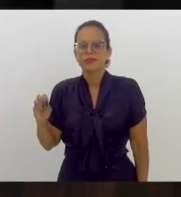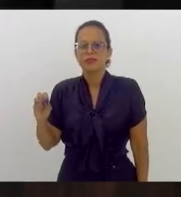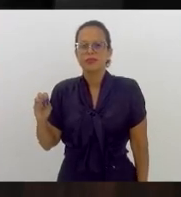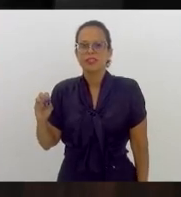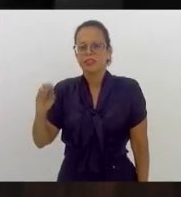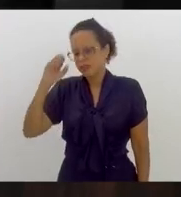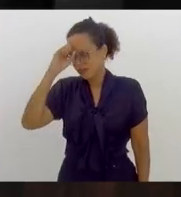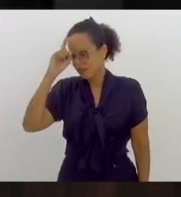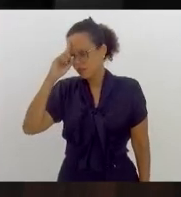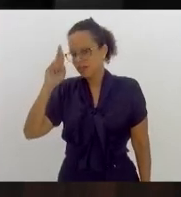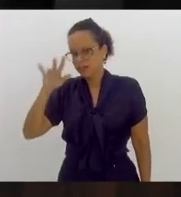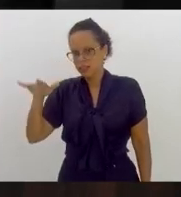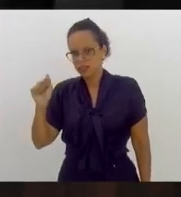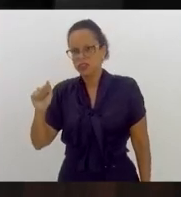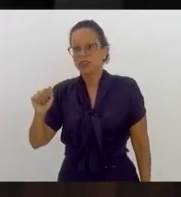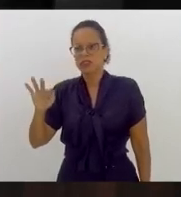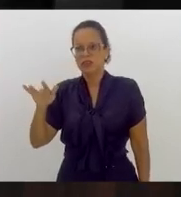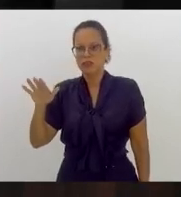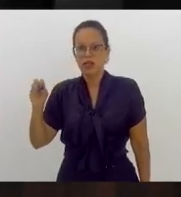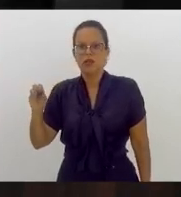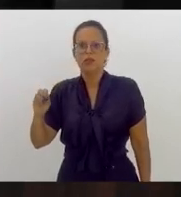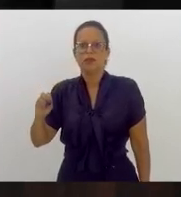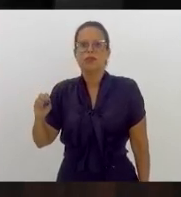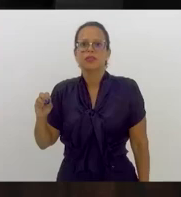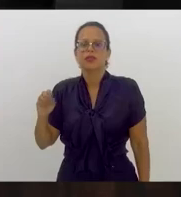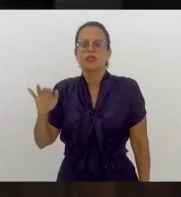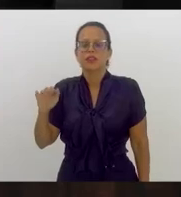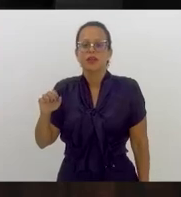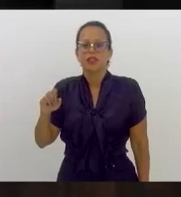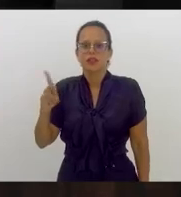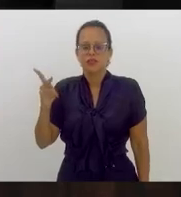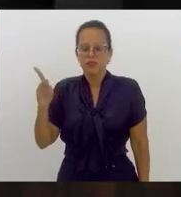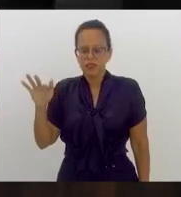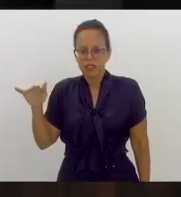enfermeira Rejane, Fábio Silva, Felipe Soares, Felipe Paubel,